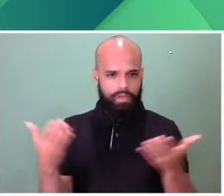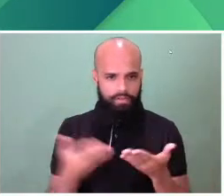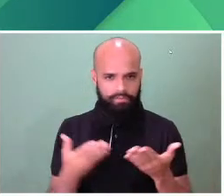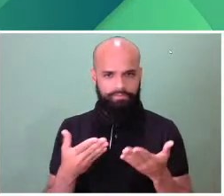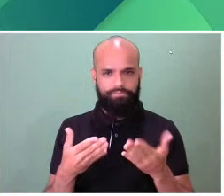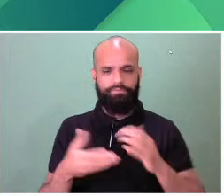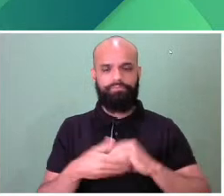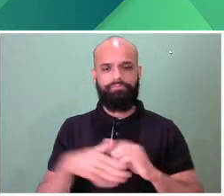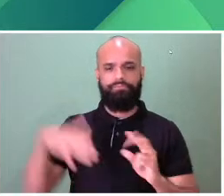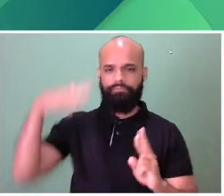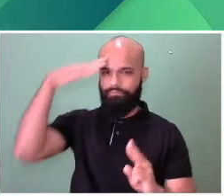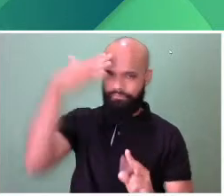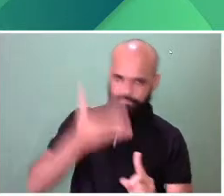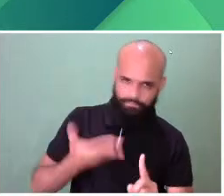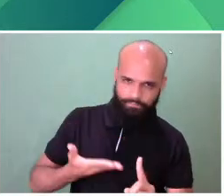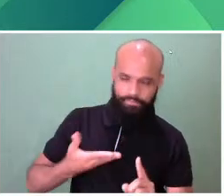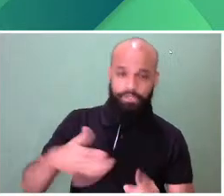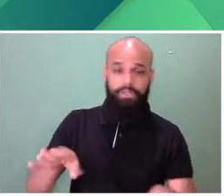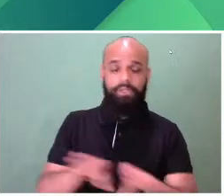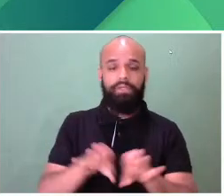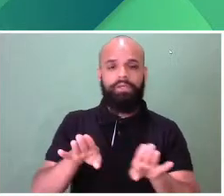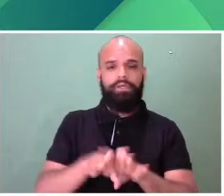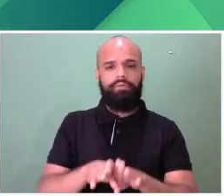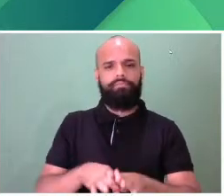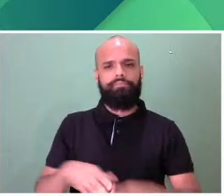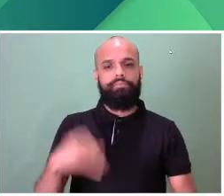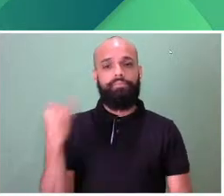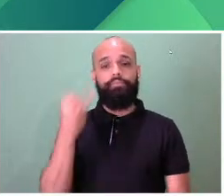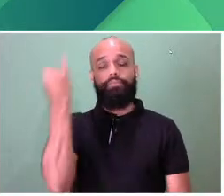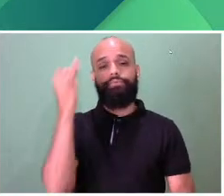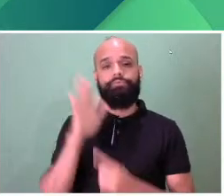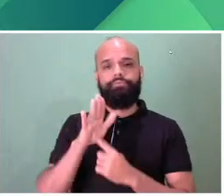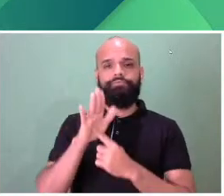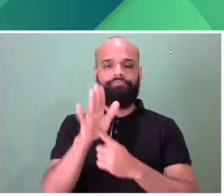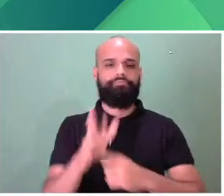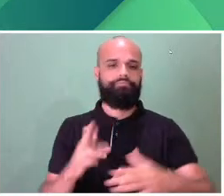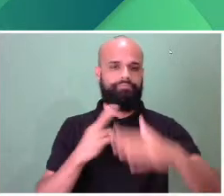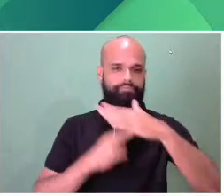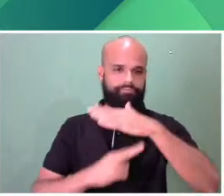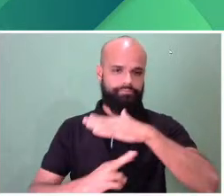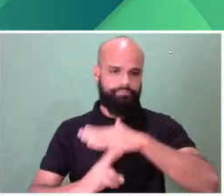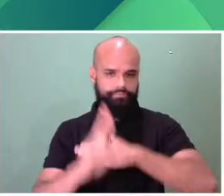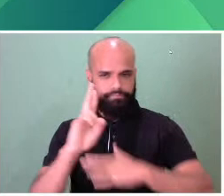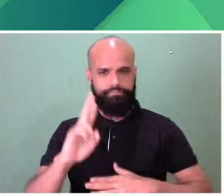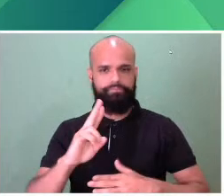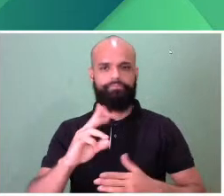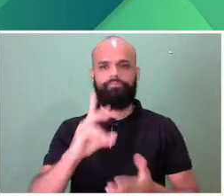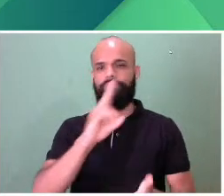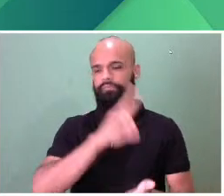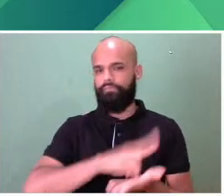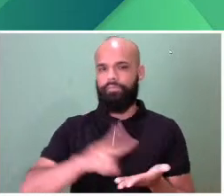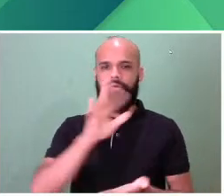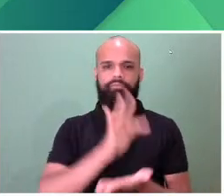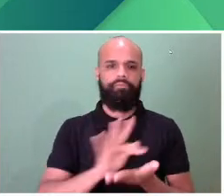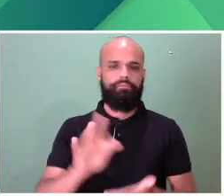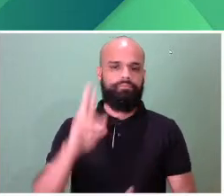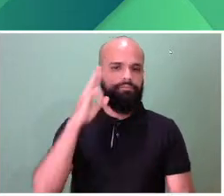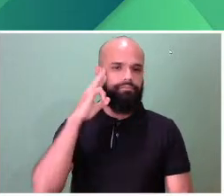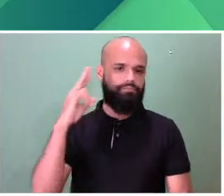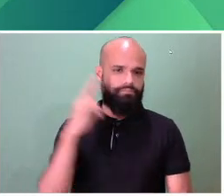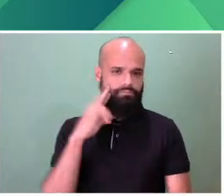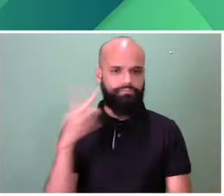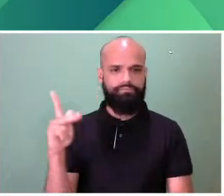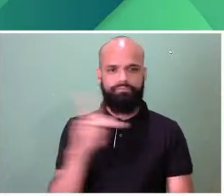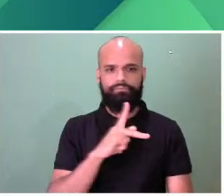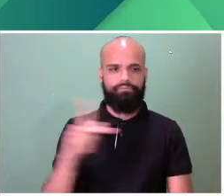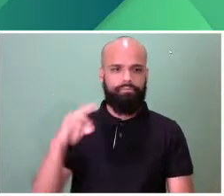de honra, temos a satisfação de apresentar a reitora da Universidade Federal de Rondônia, professora